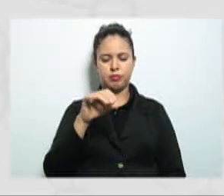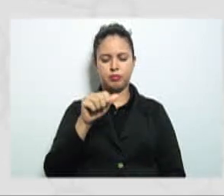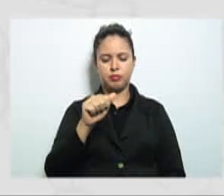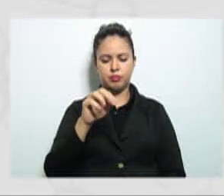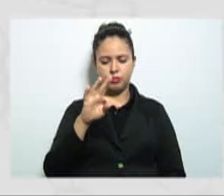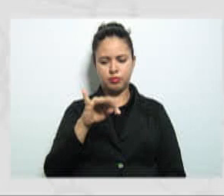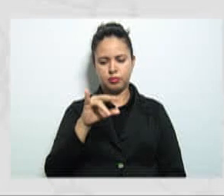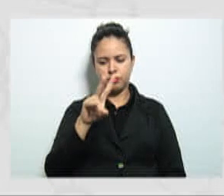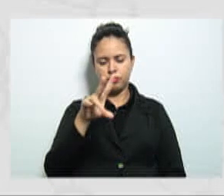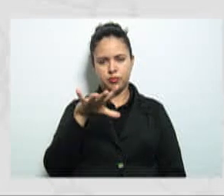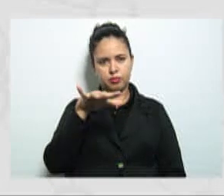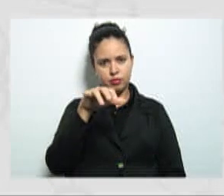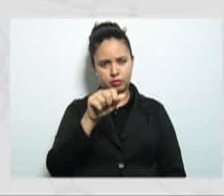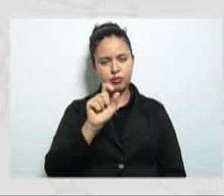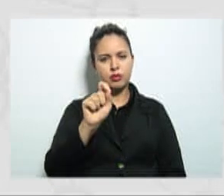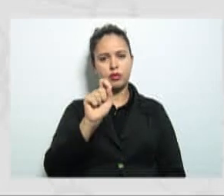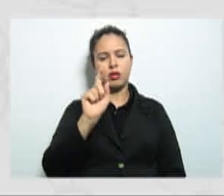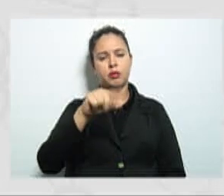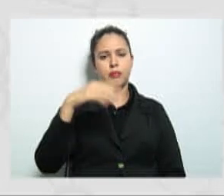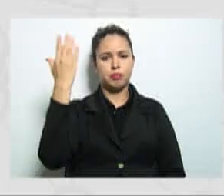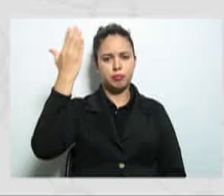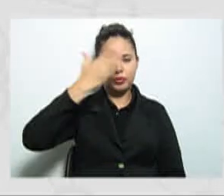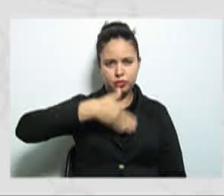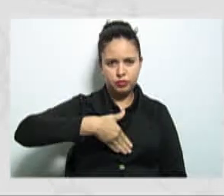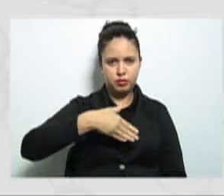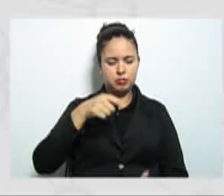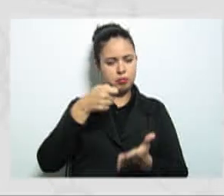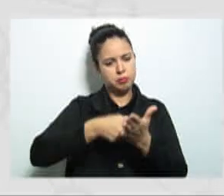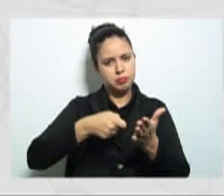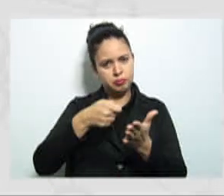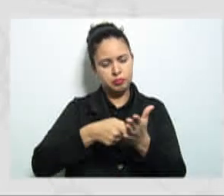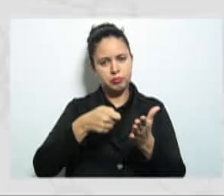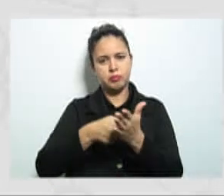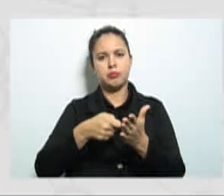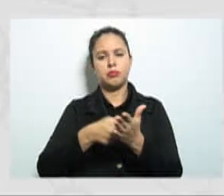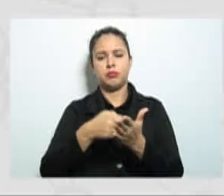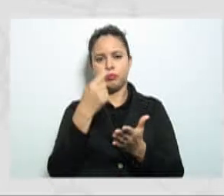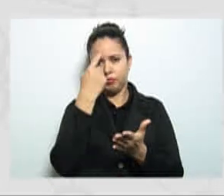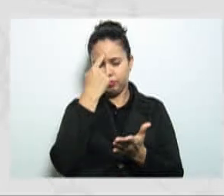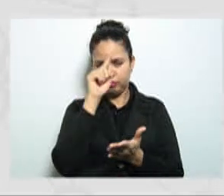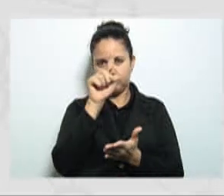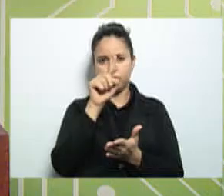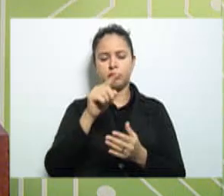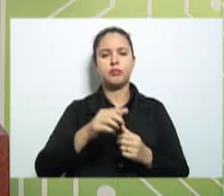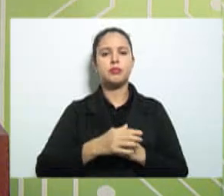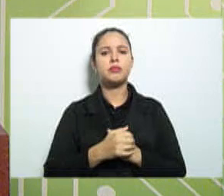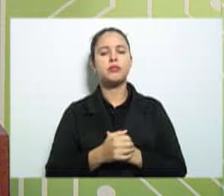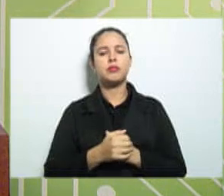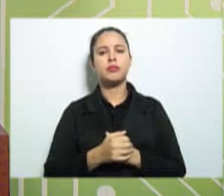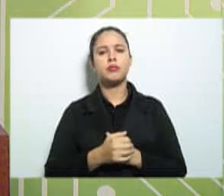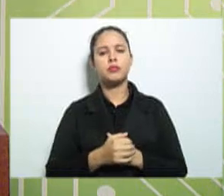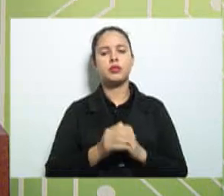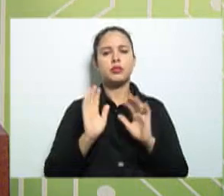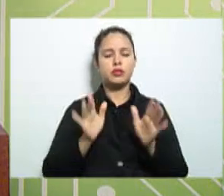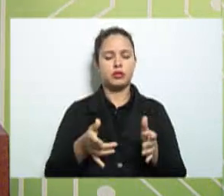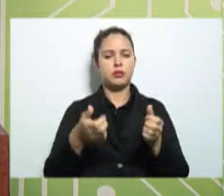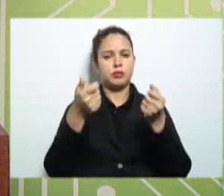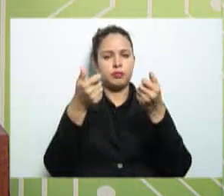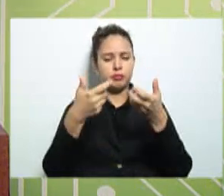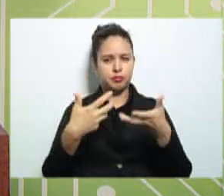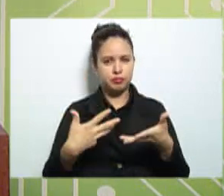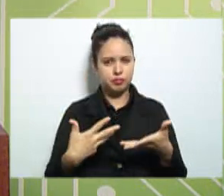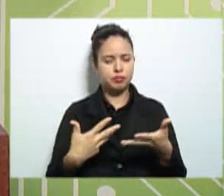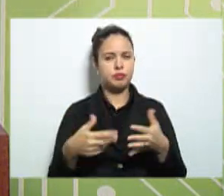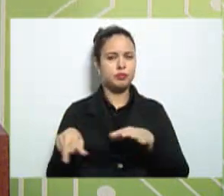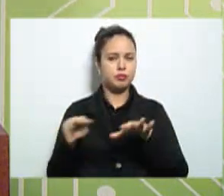um ponto de vista. Nós comentamos muito sobre isso na nossa terceira aula e aí, na nossa segunda aula, e eu lembro que eu disse